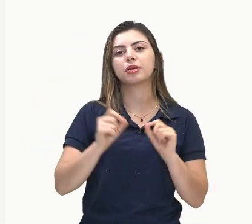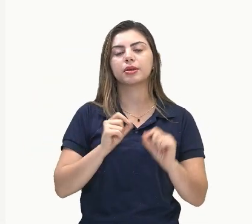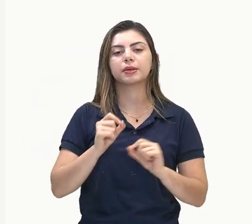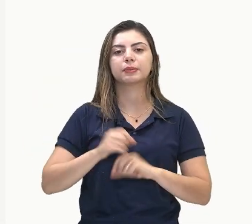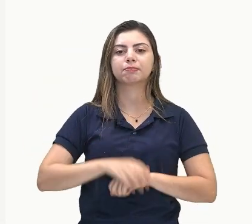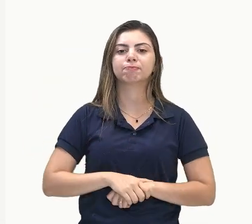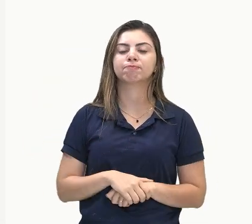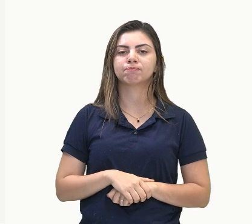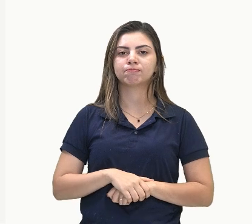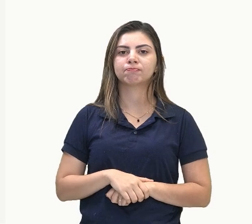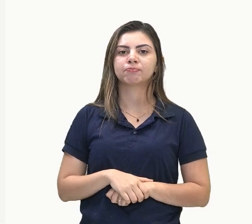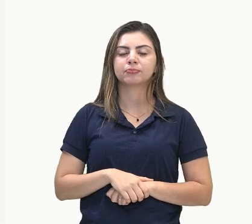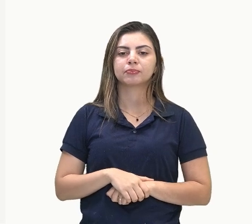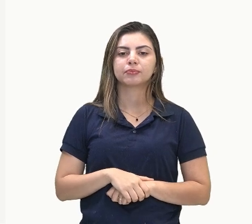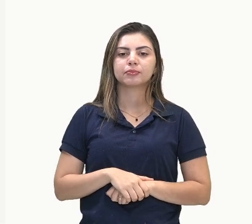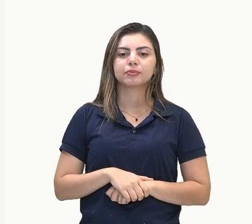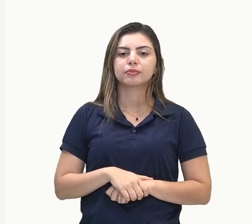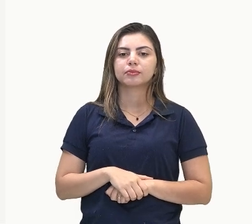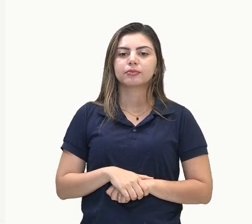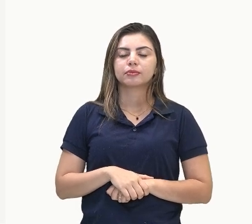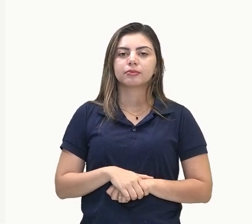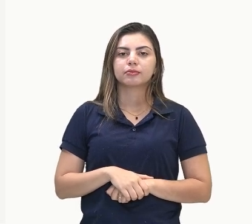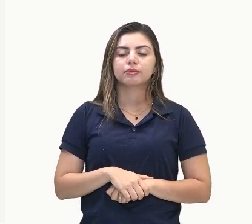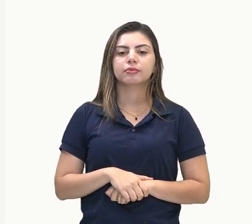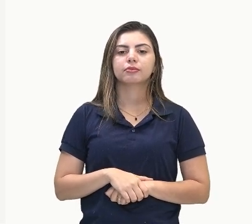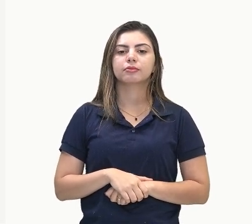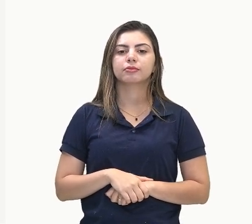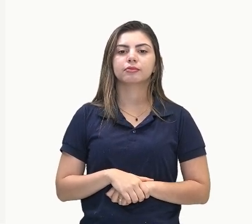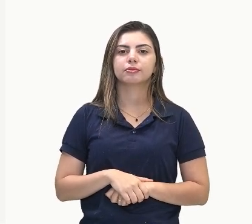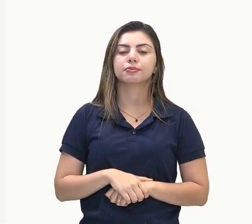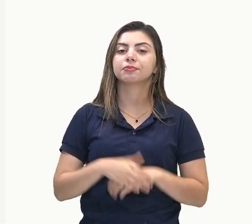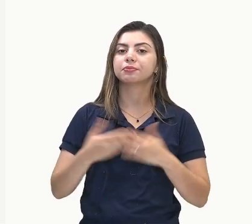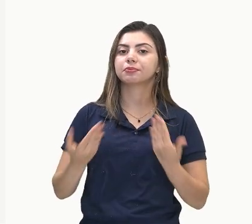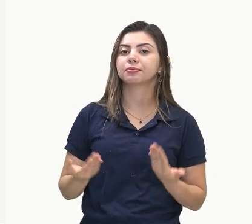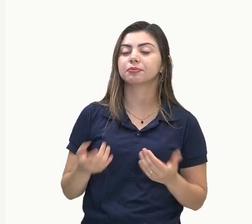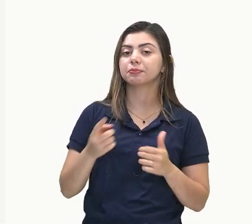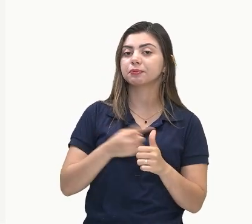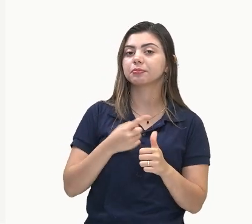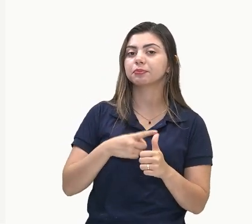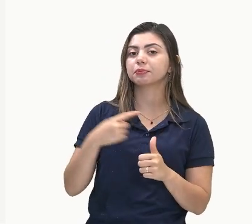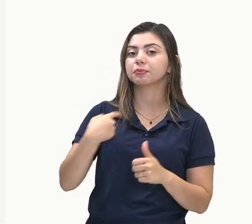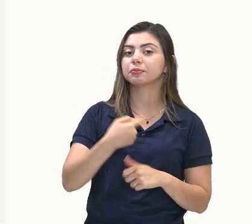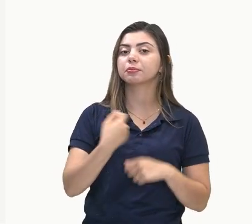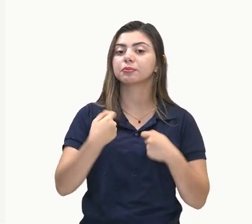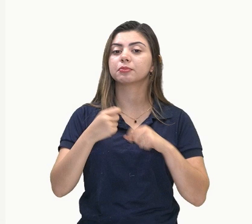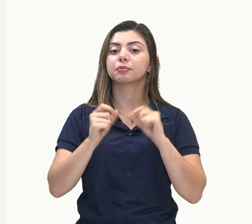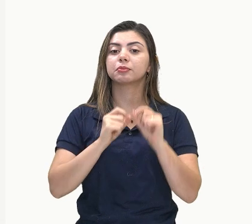né? Essa condição. Nós precisamos o quê? Primeiramente,